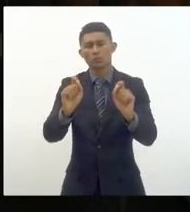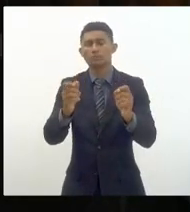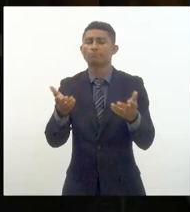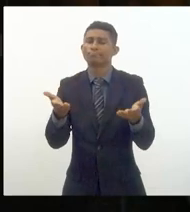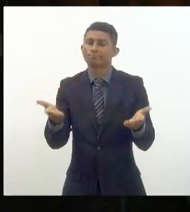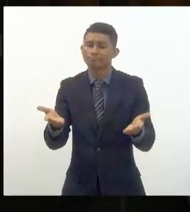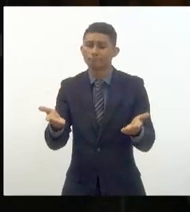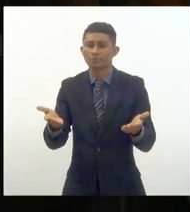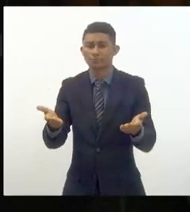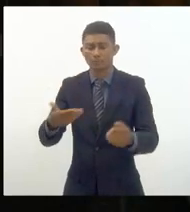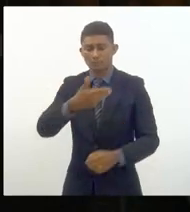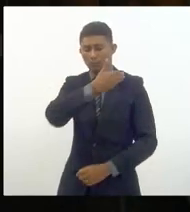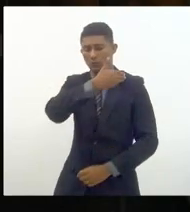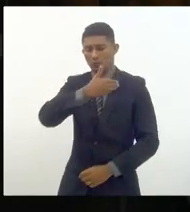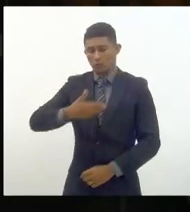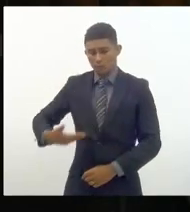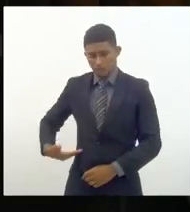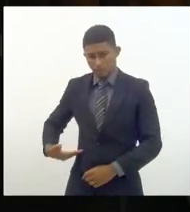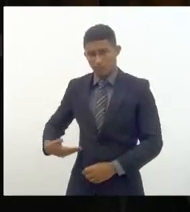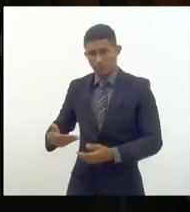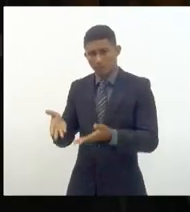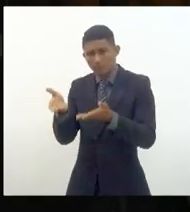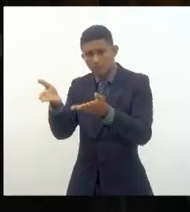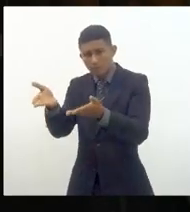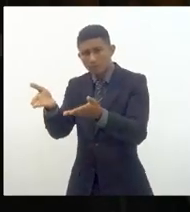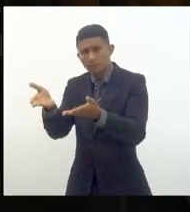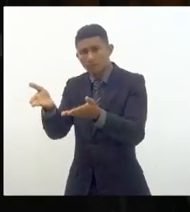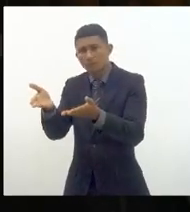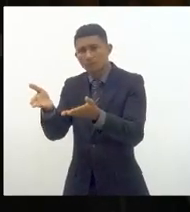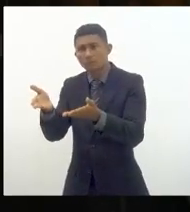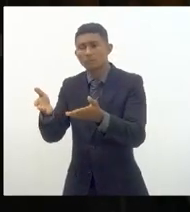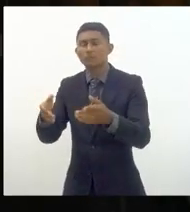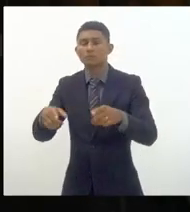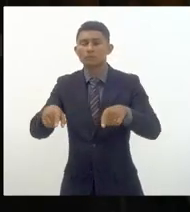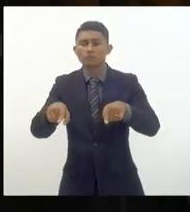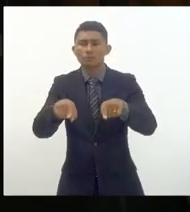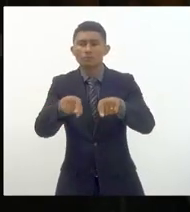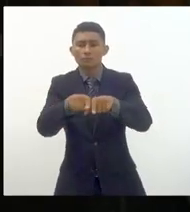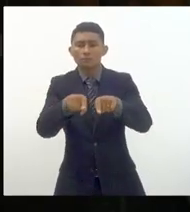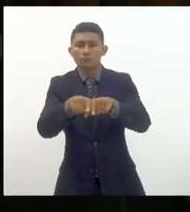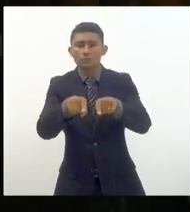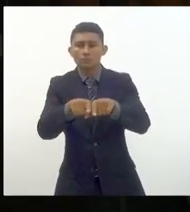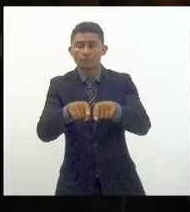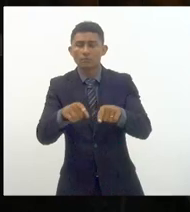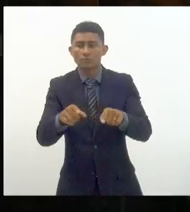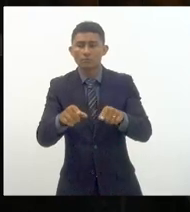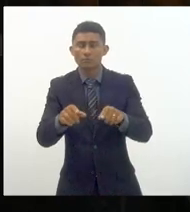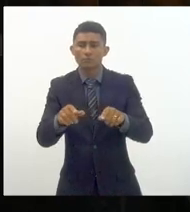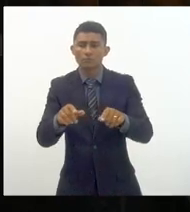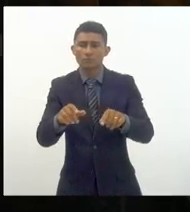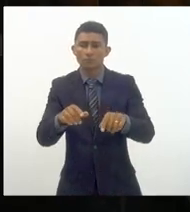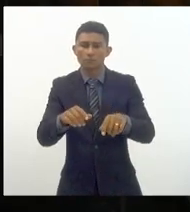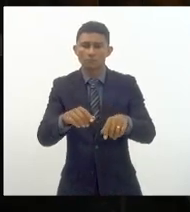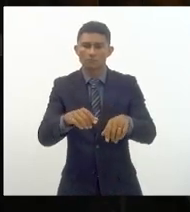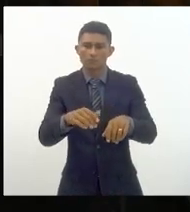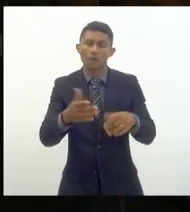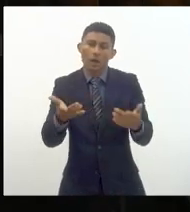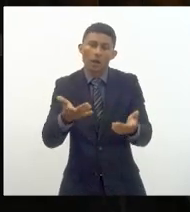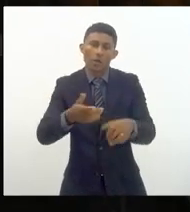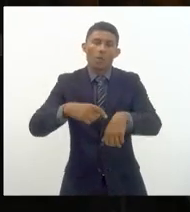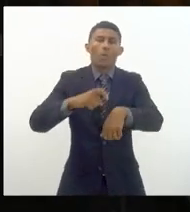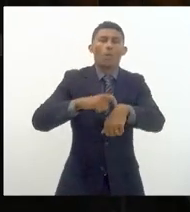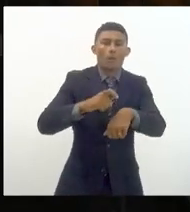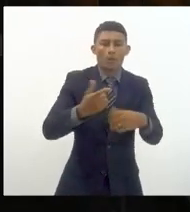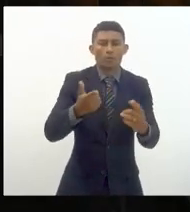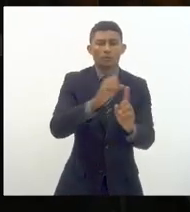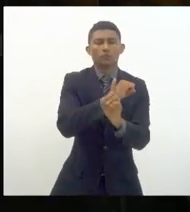da administração pública com o erário bom e